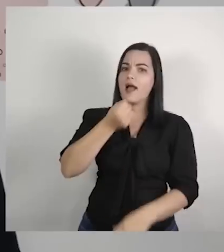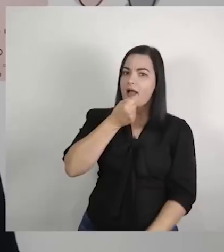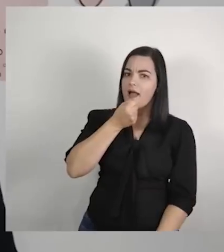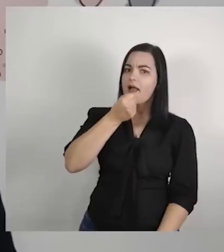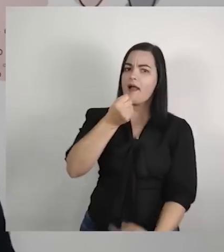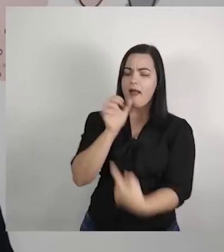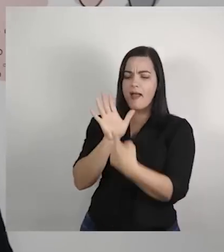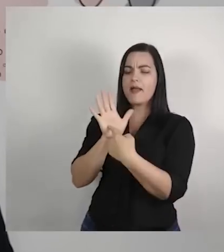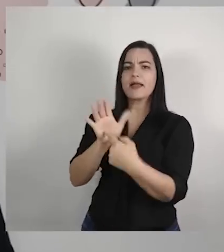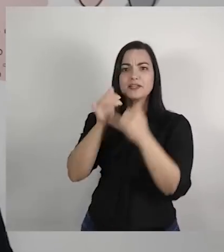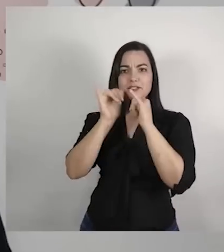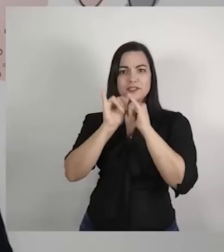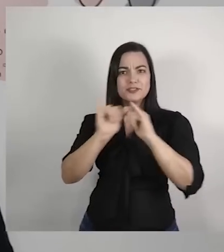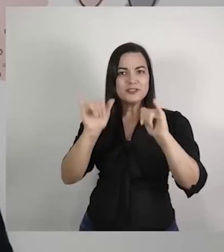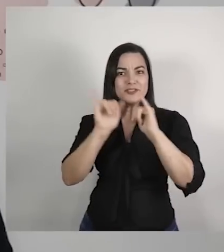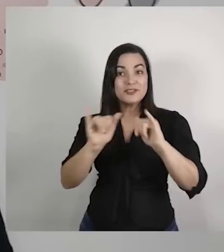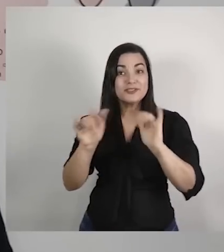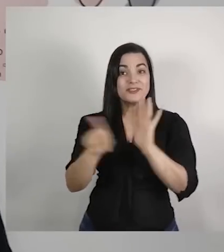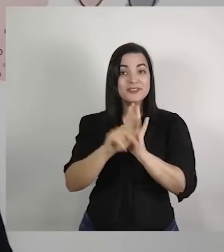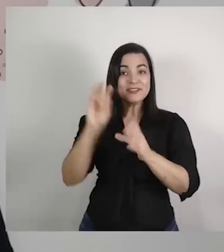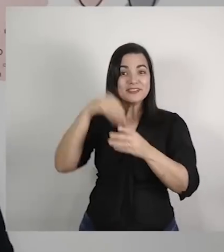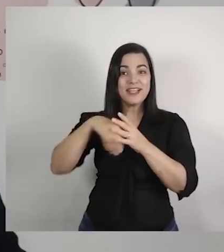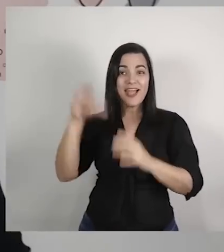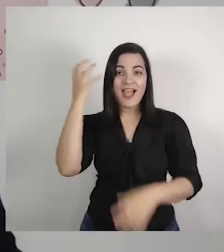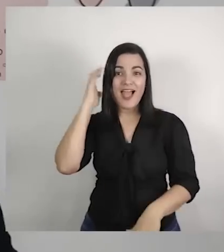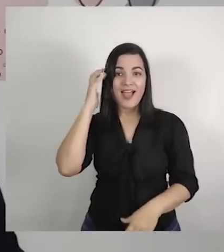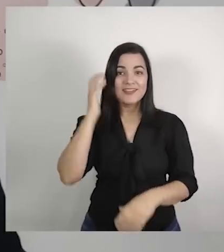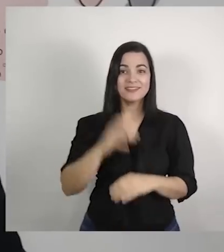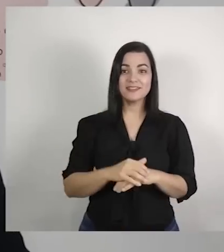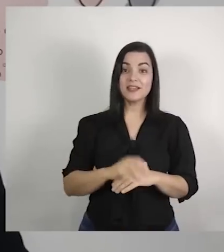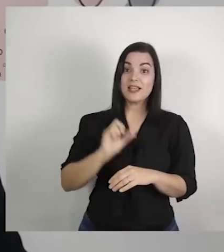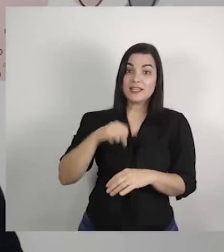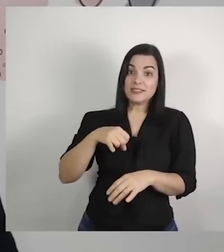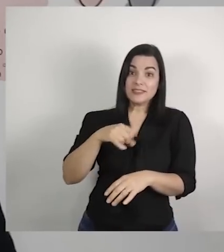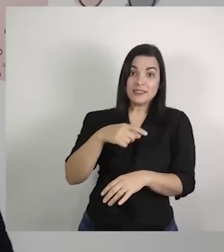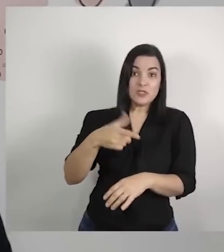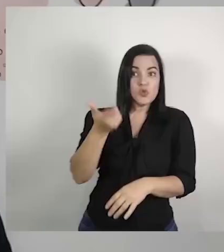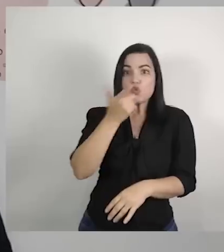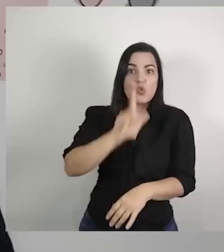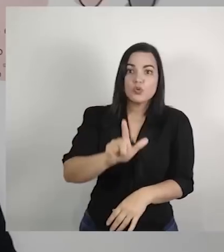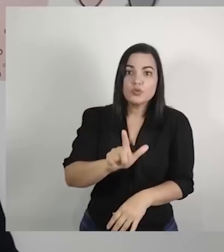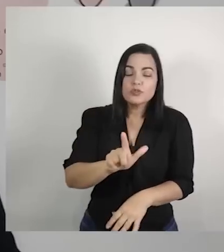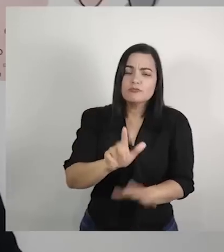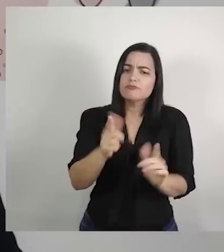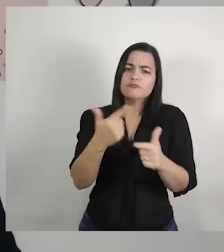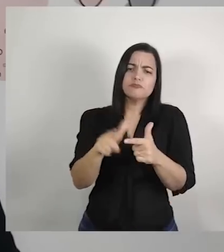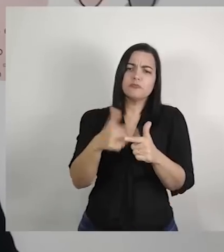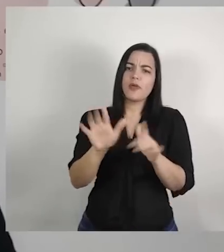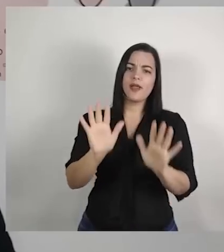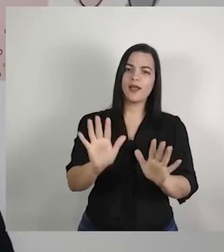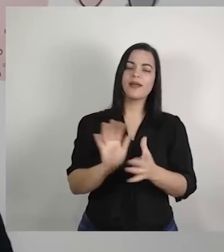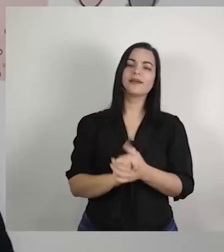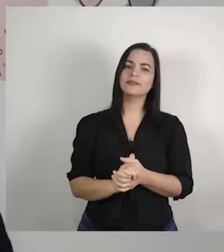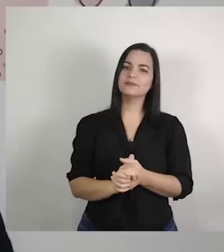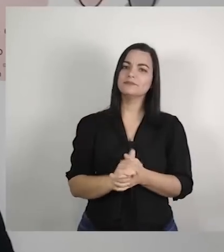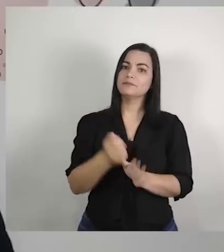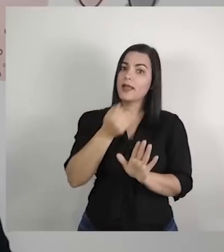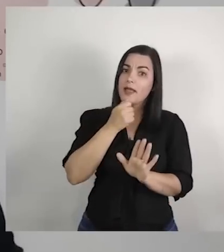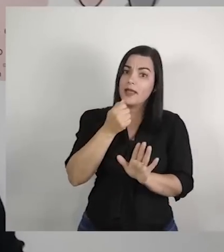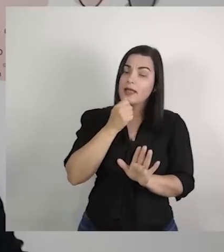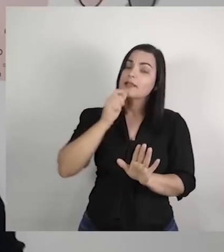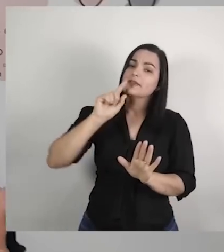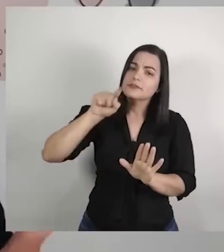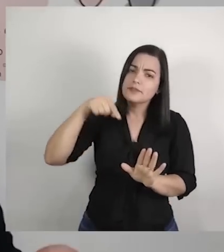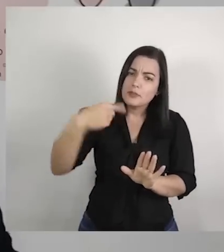uma notícia radiofônica. Quem ainda não conseguiu fazer, não tem problema, tá